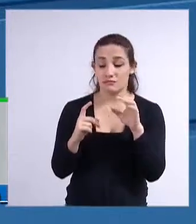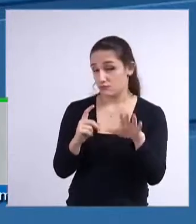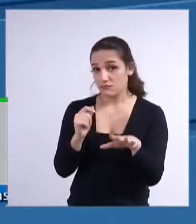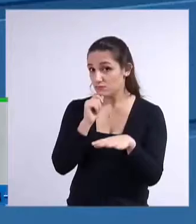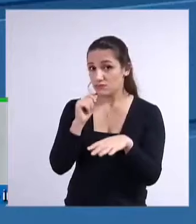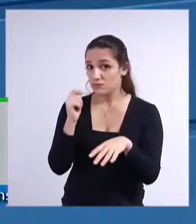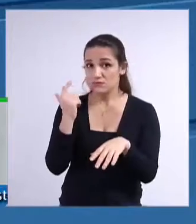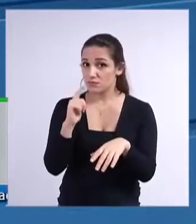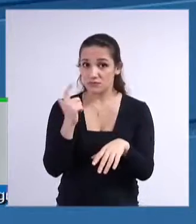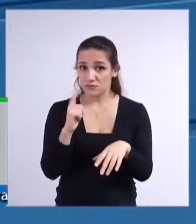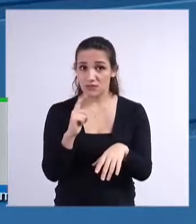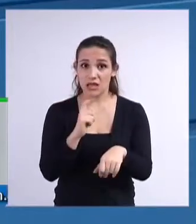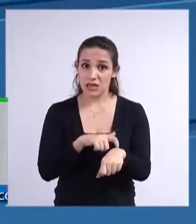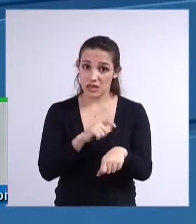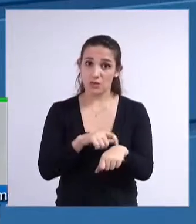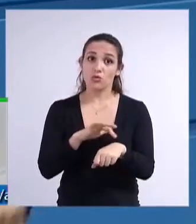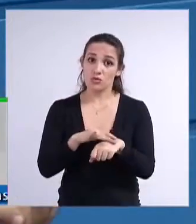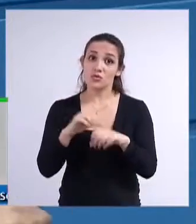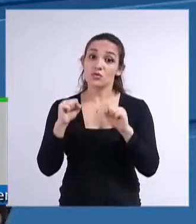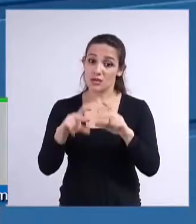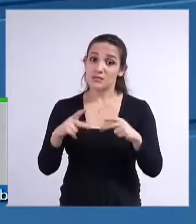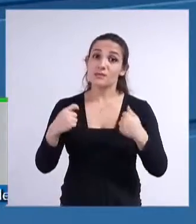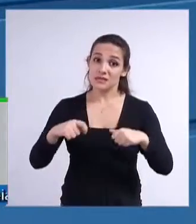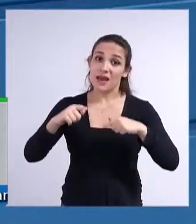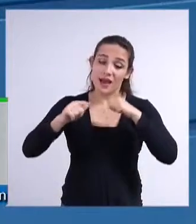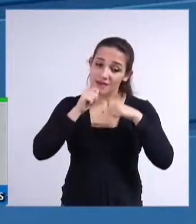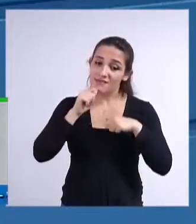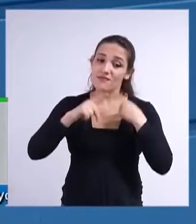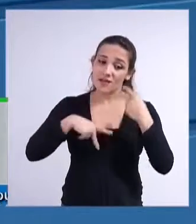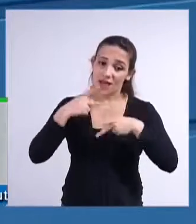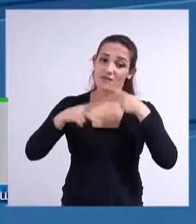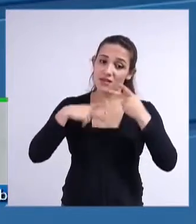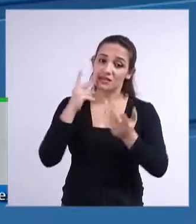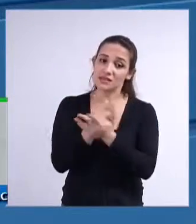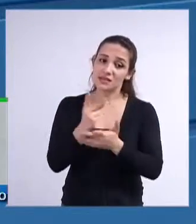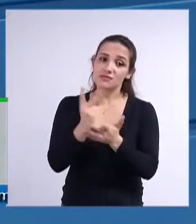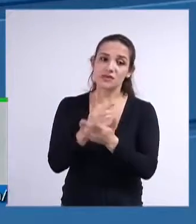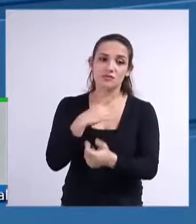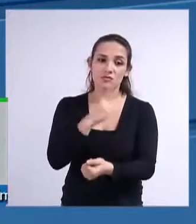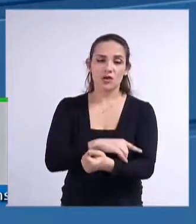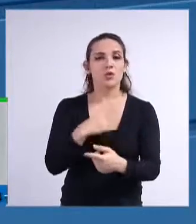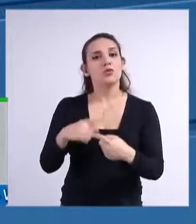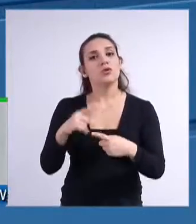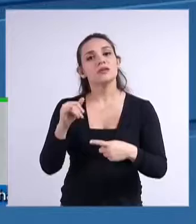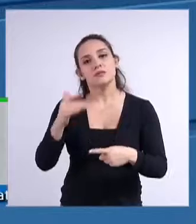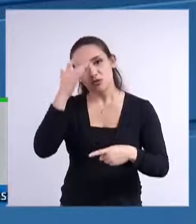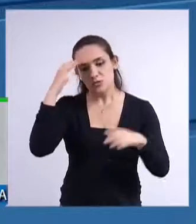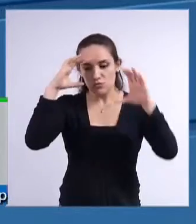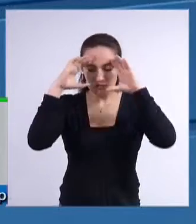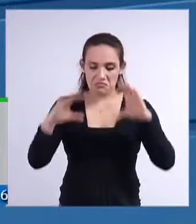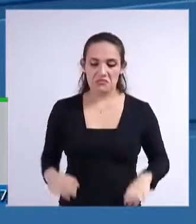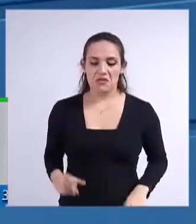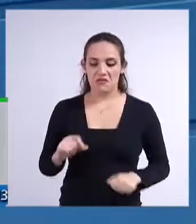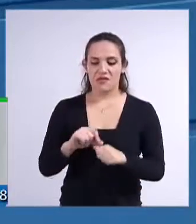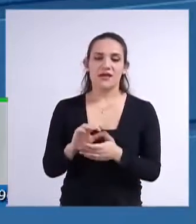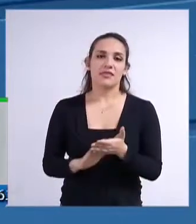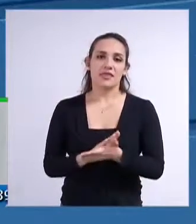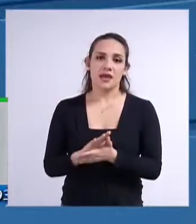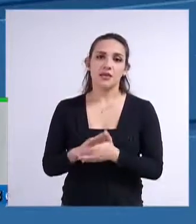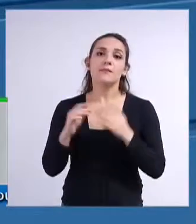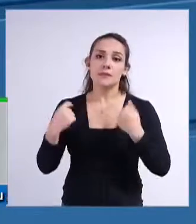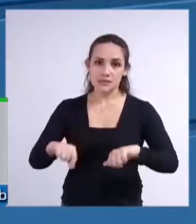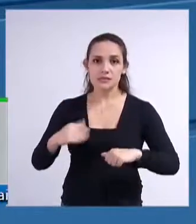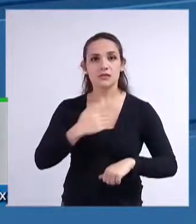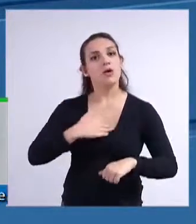períodos, esta preocupação que deveria ser do cidadão, mas quando o cidadão não age, entra a força cogente do